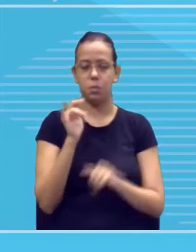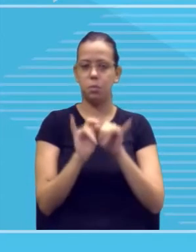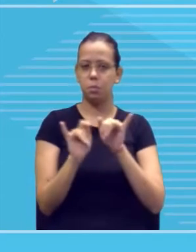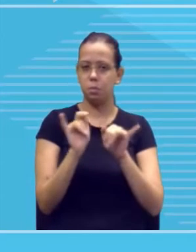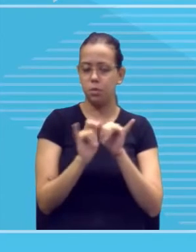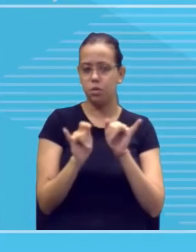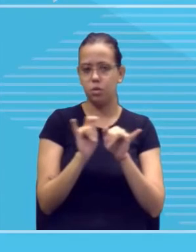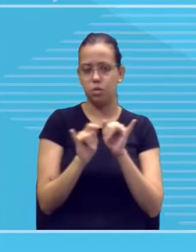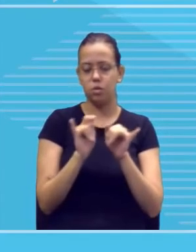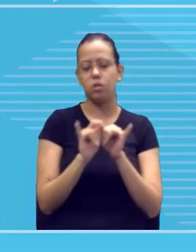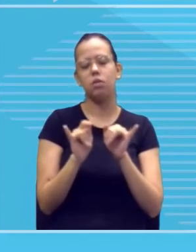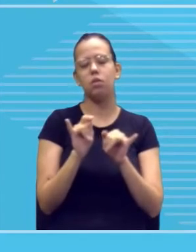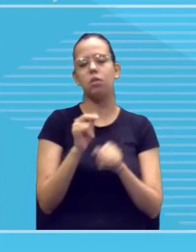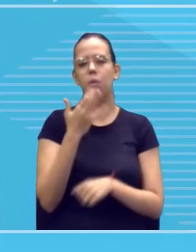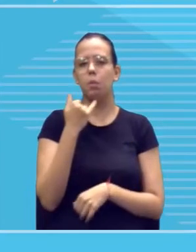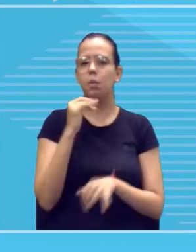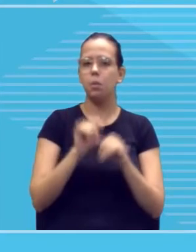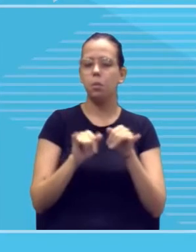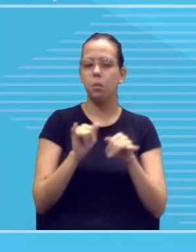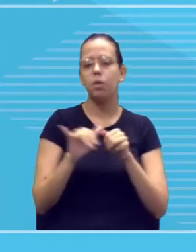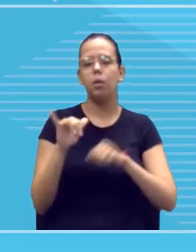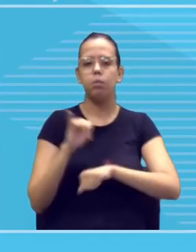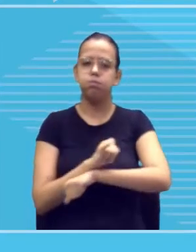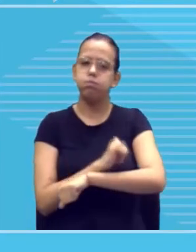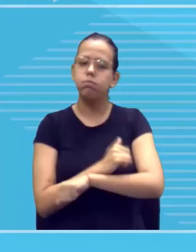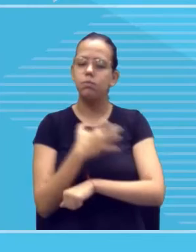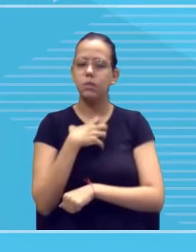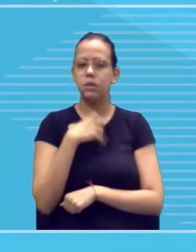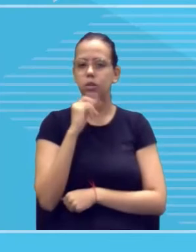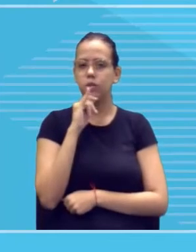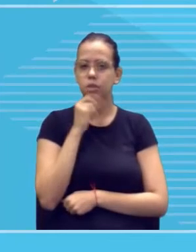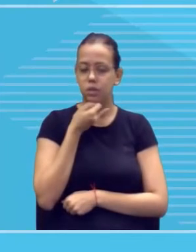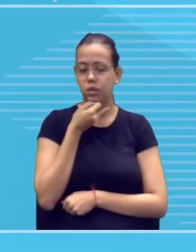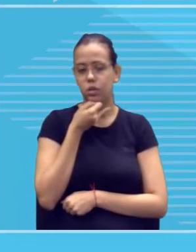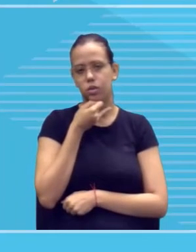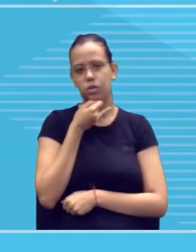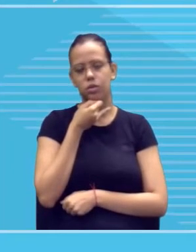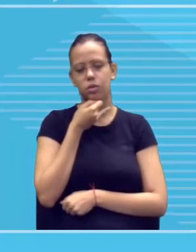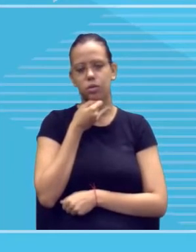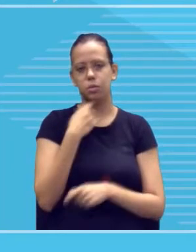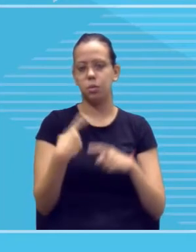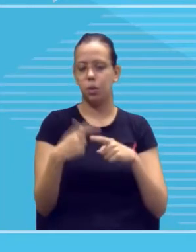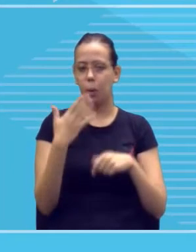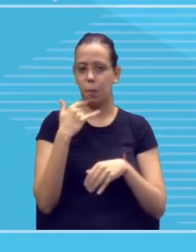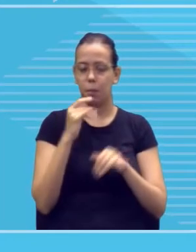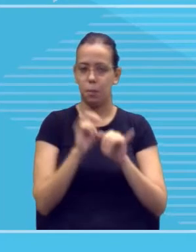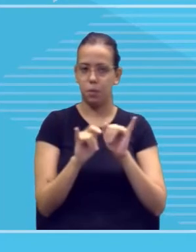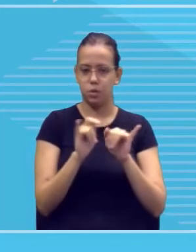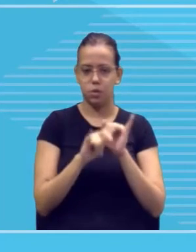assim rapaz tá comendo muita bobagem fica assim ganhou peso e fica triste mas é tá comendo muita bobagem e o cheddad